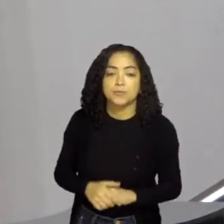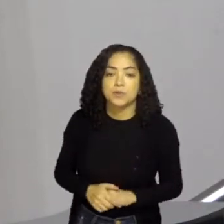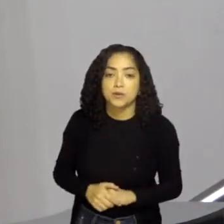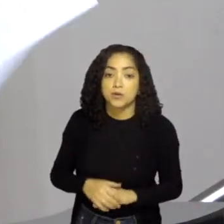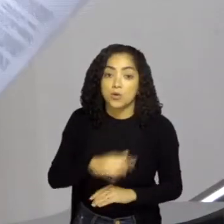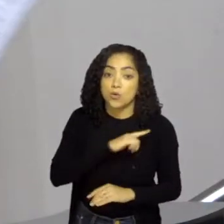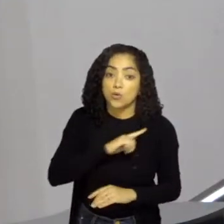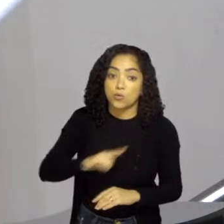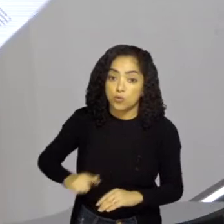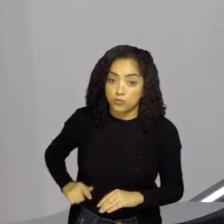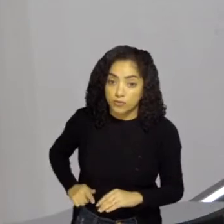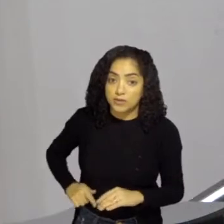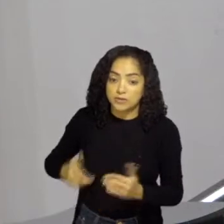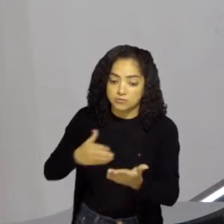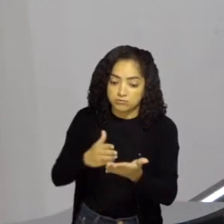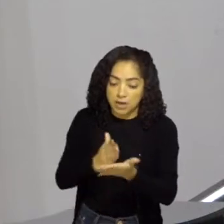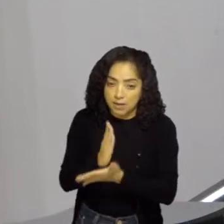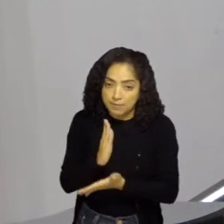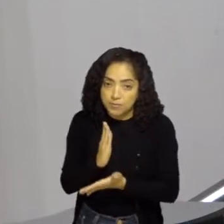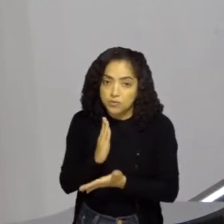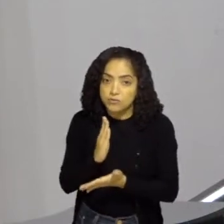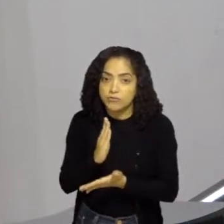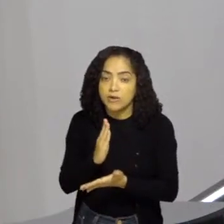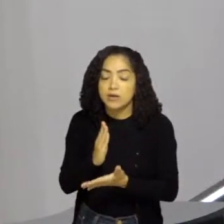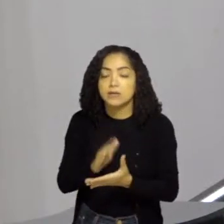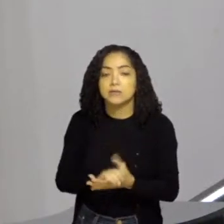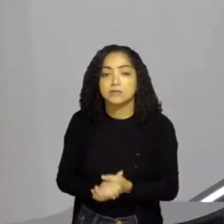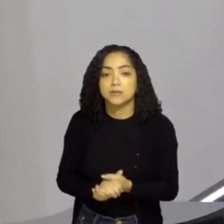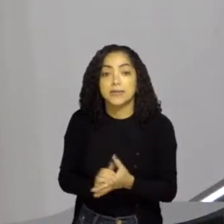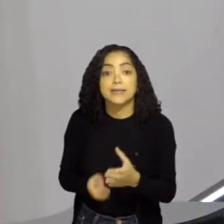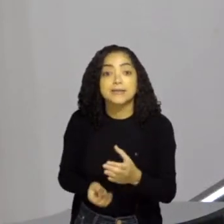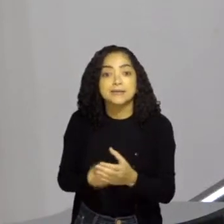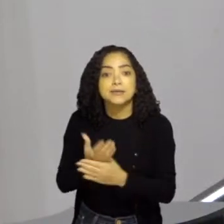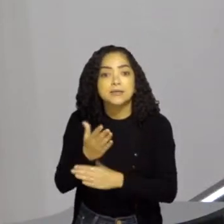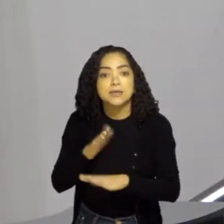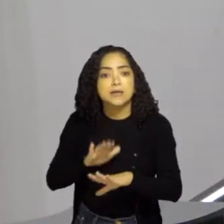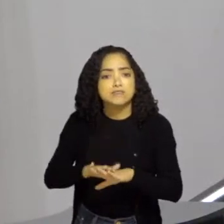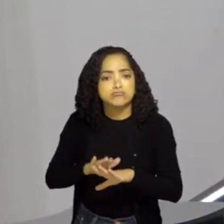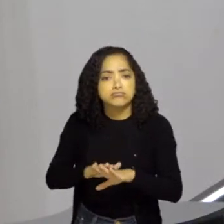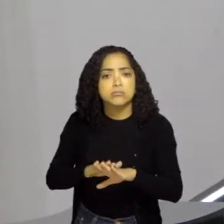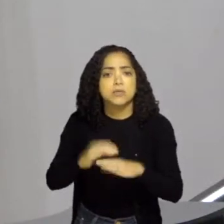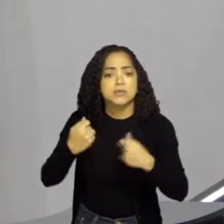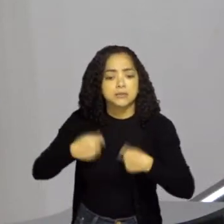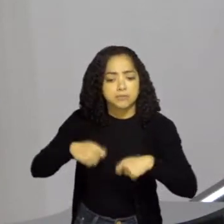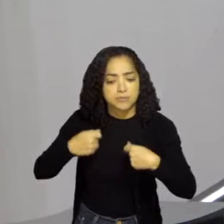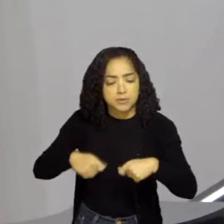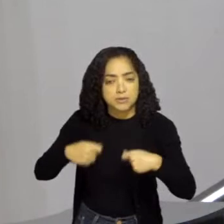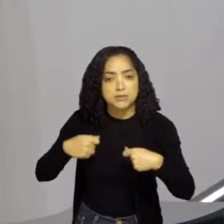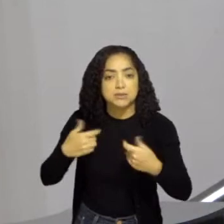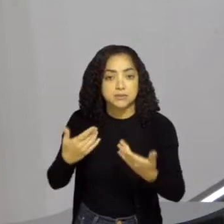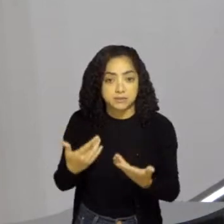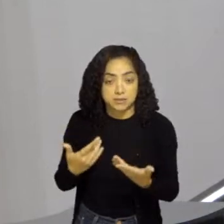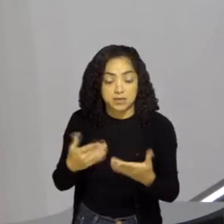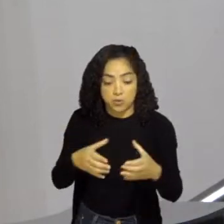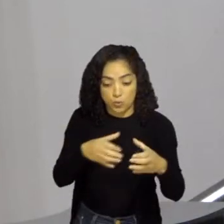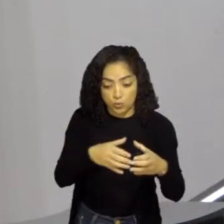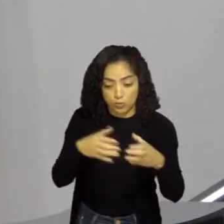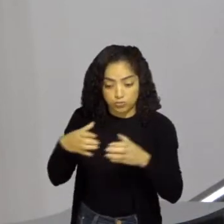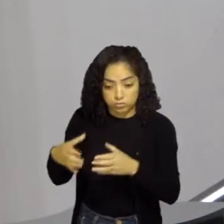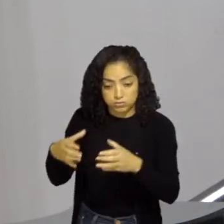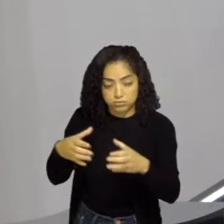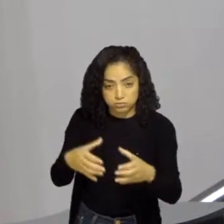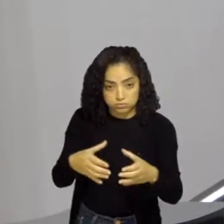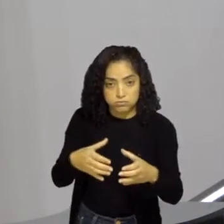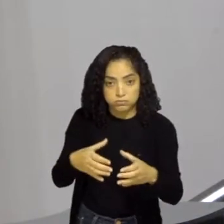governador sancionar e criar as ações necessárias para que as equipes